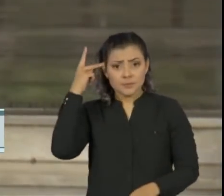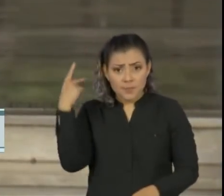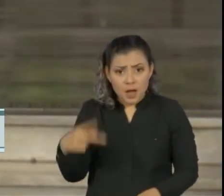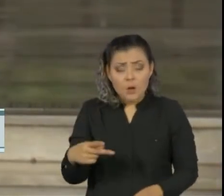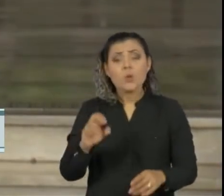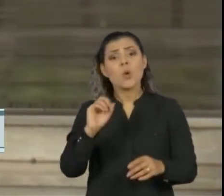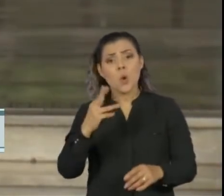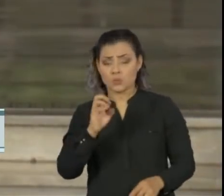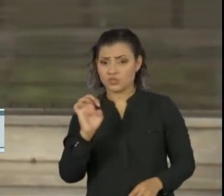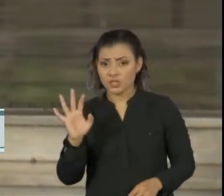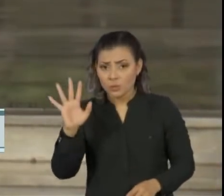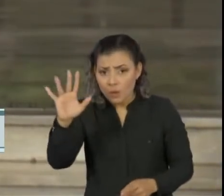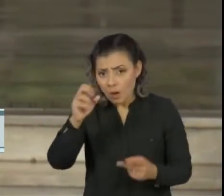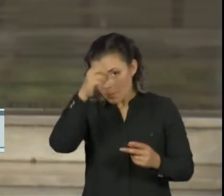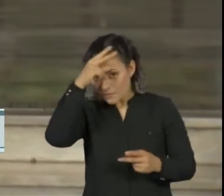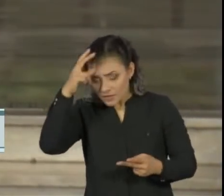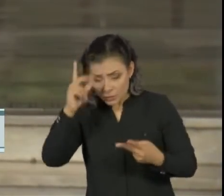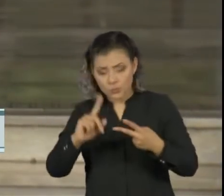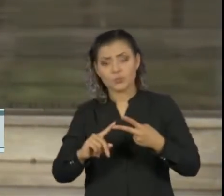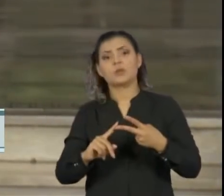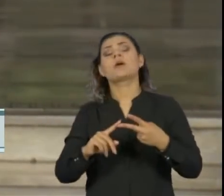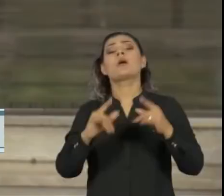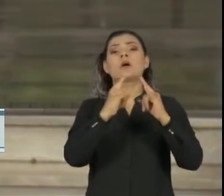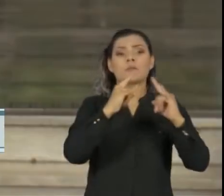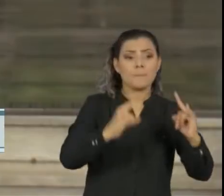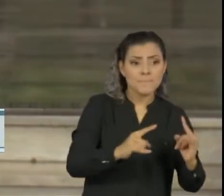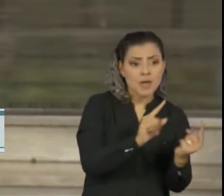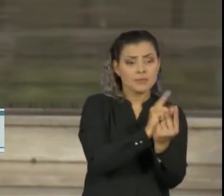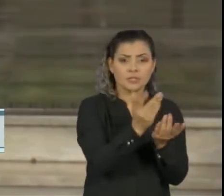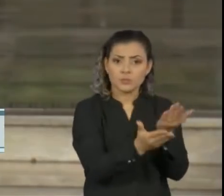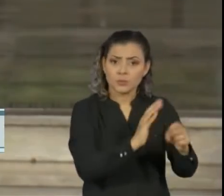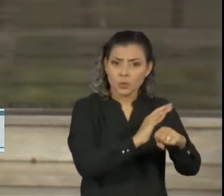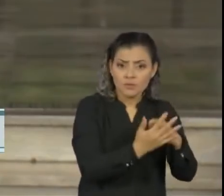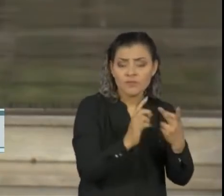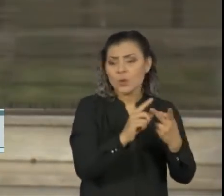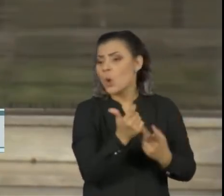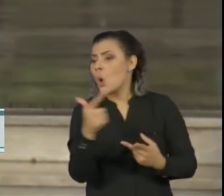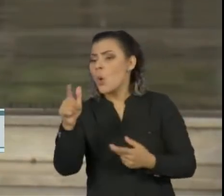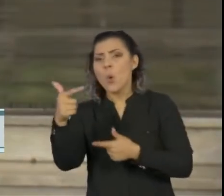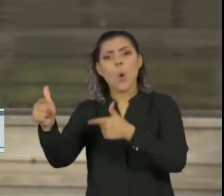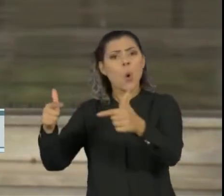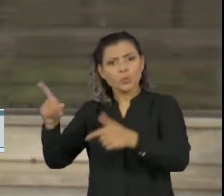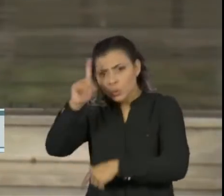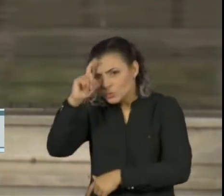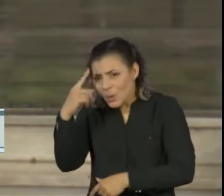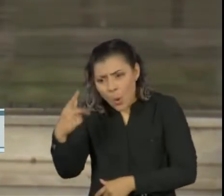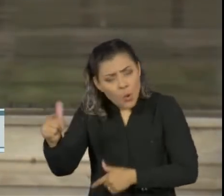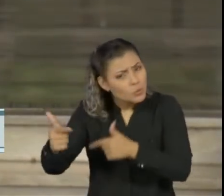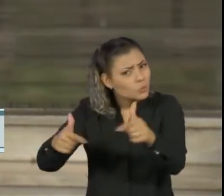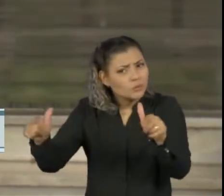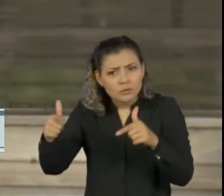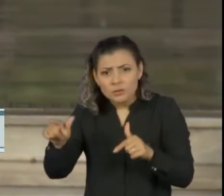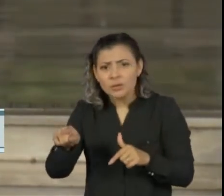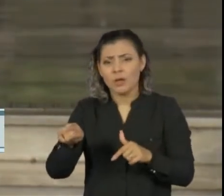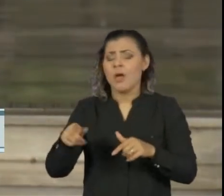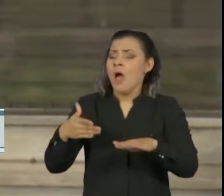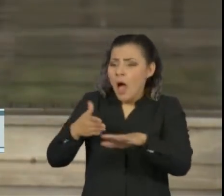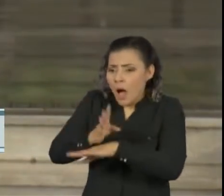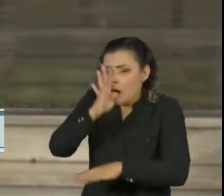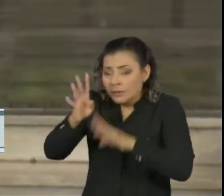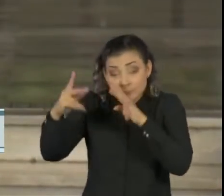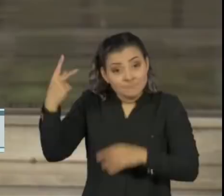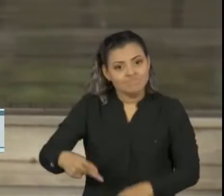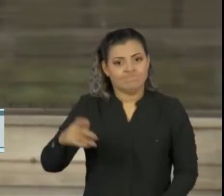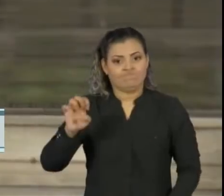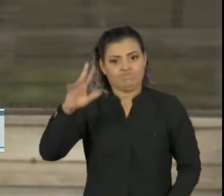ou estaduais, sejam eles de campanha ou sejam eles de qualquer outra natureza, em São